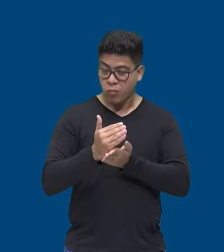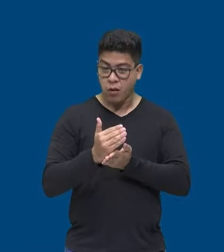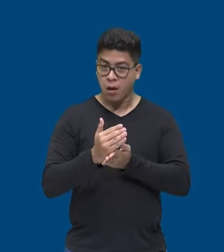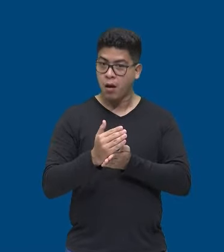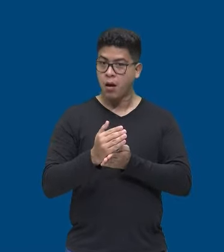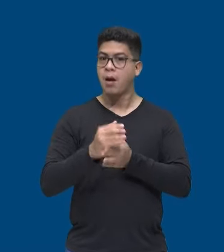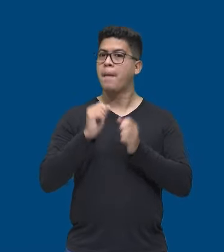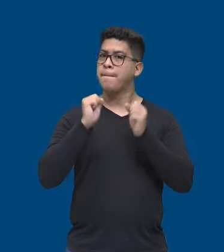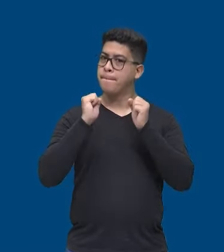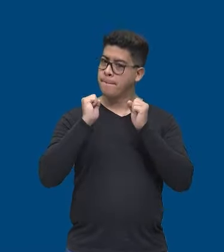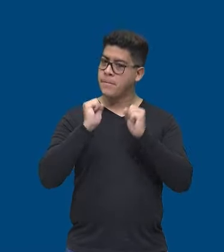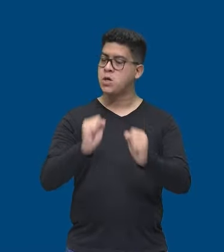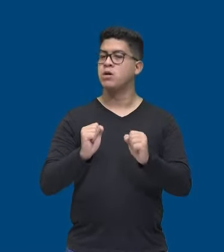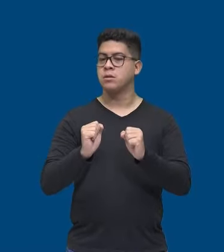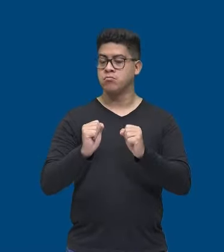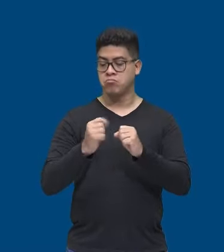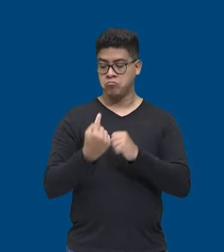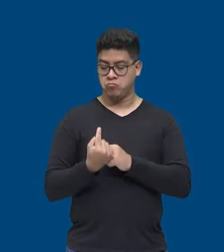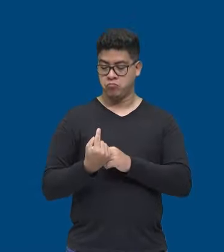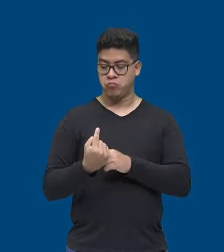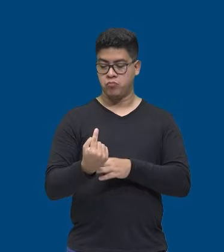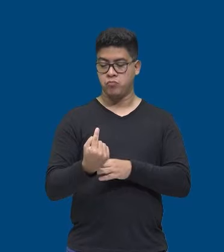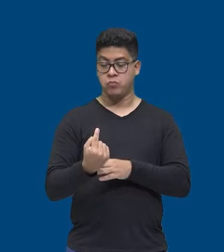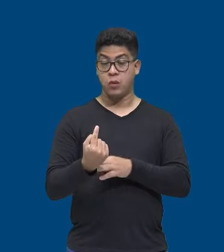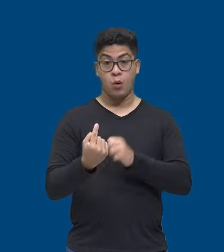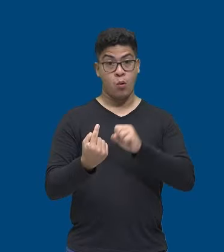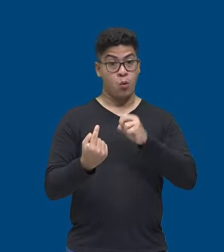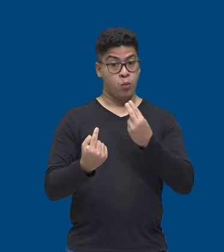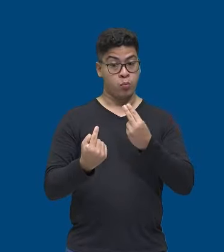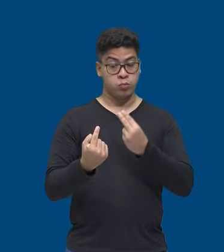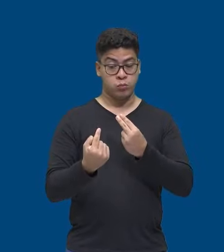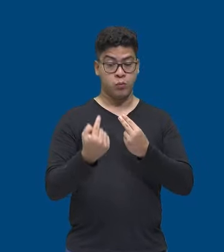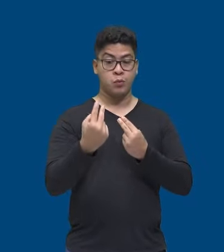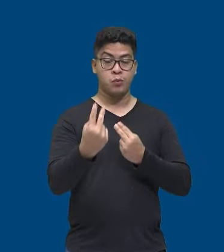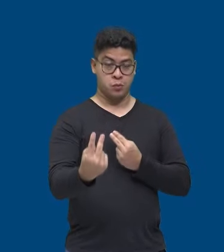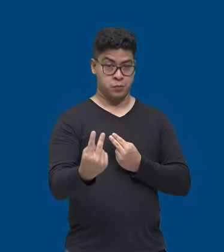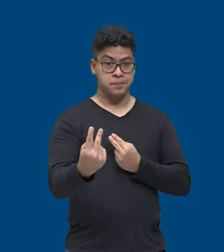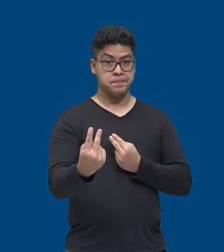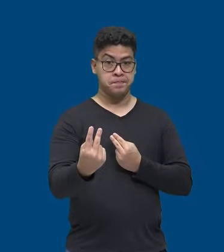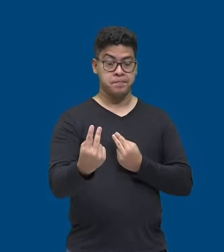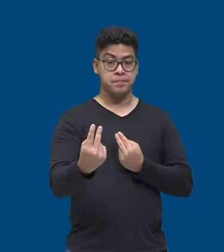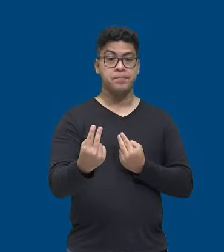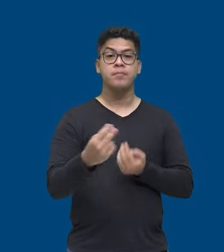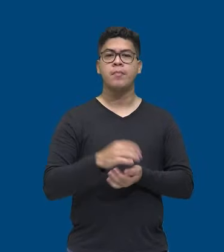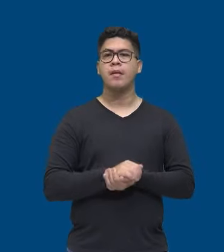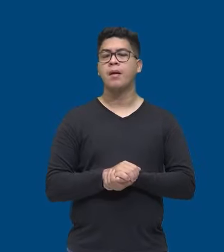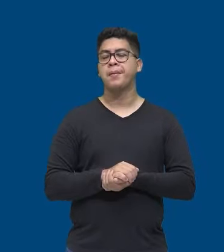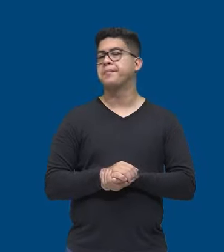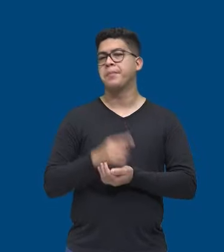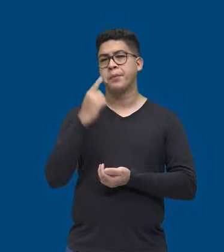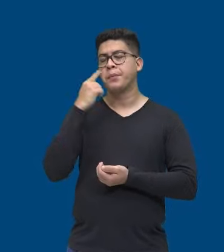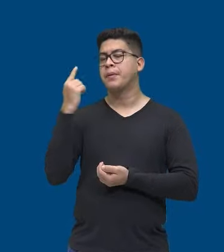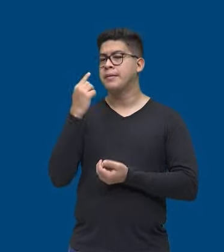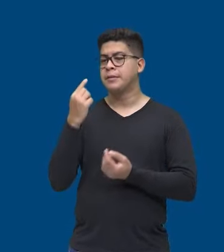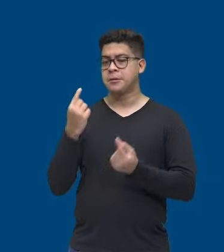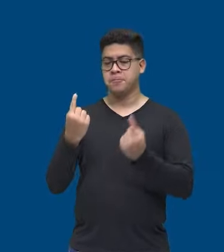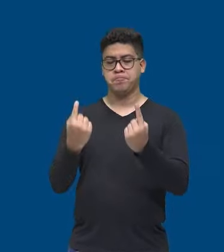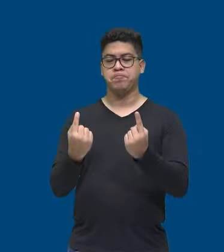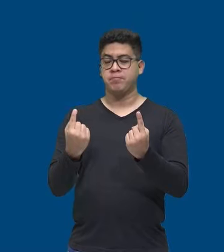na diagonal, ou seja, se eu tivesse um peão adversário aqui na minha frente, eu não teria